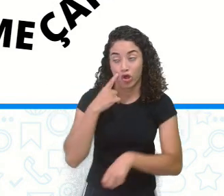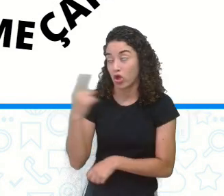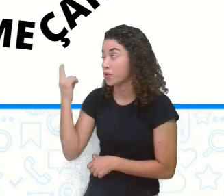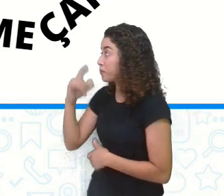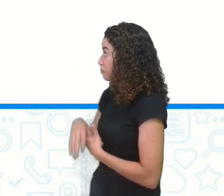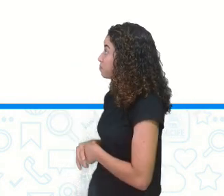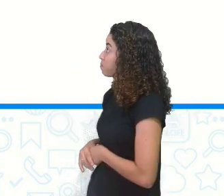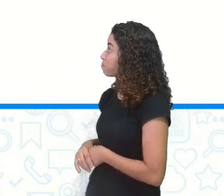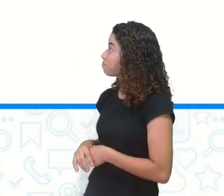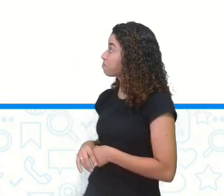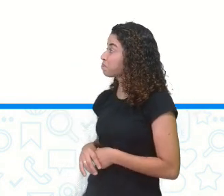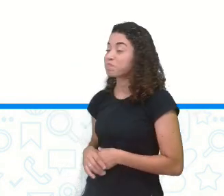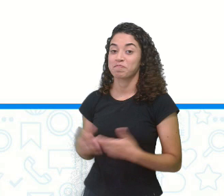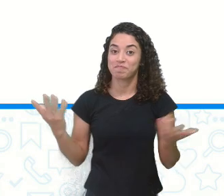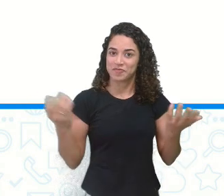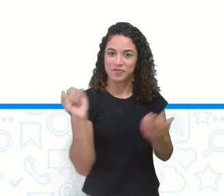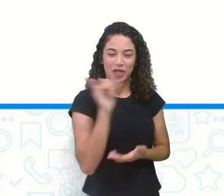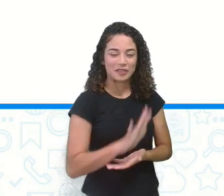tá?